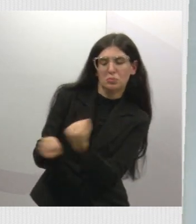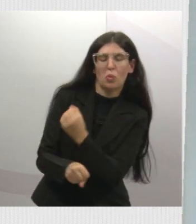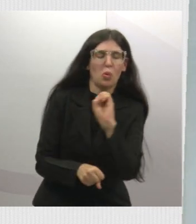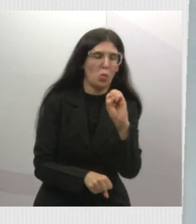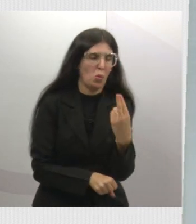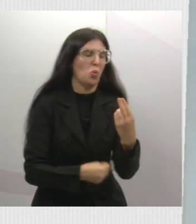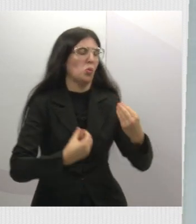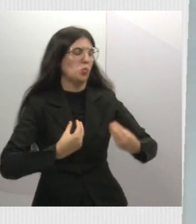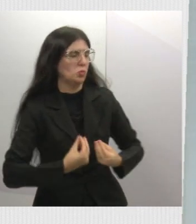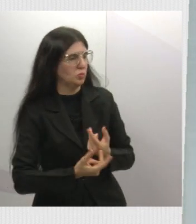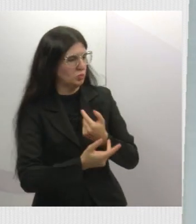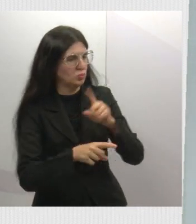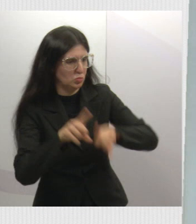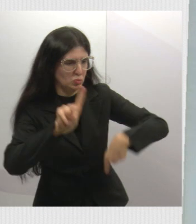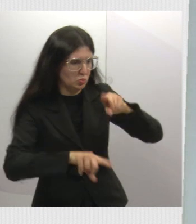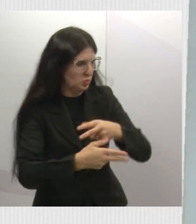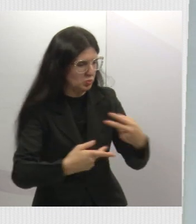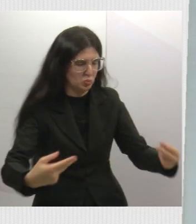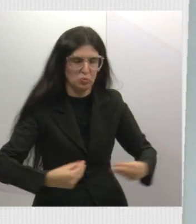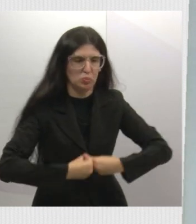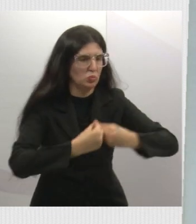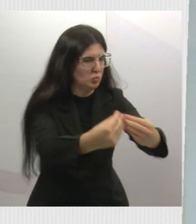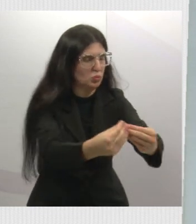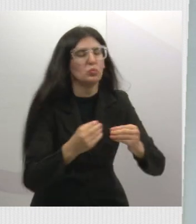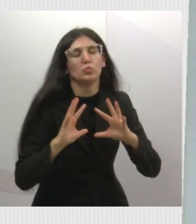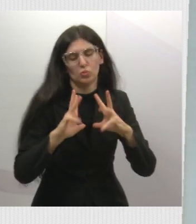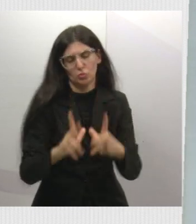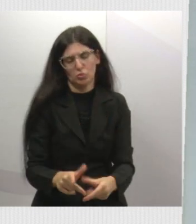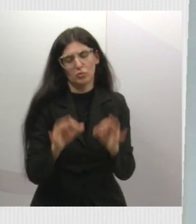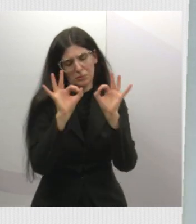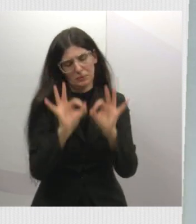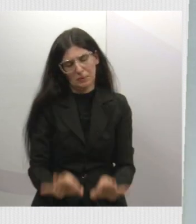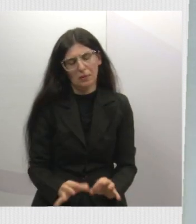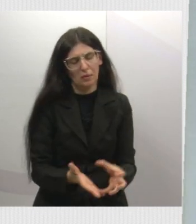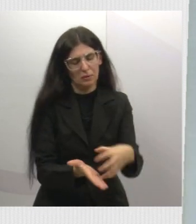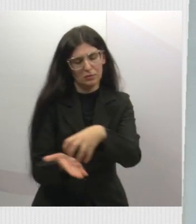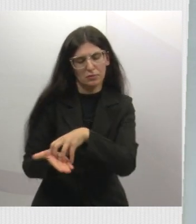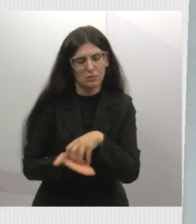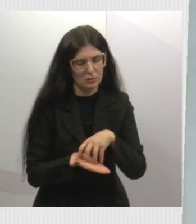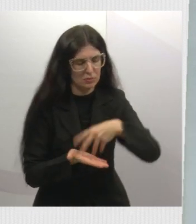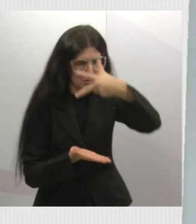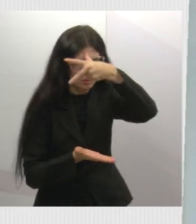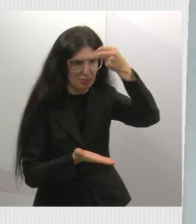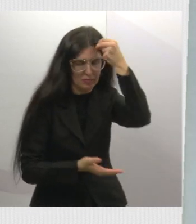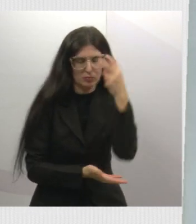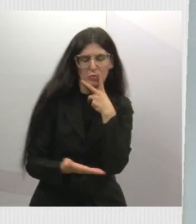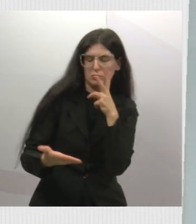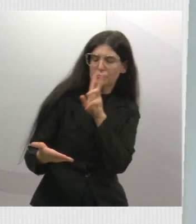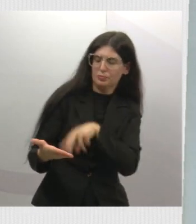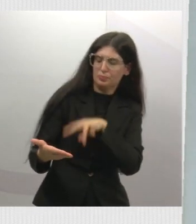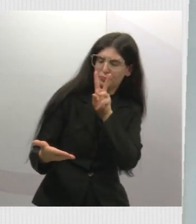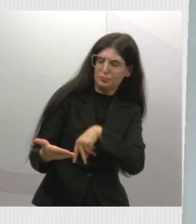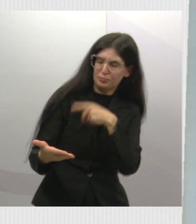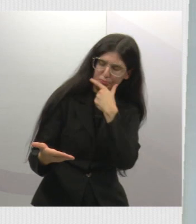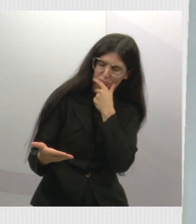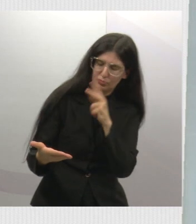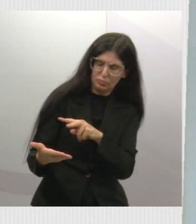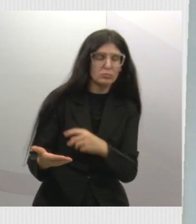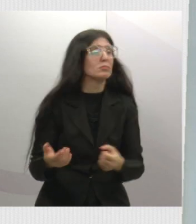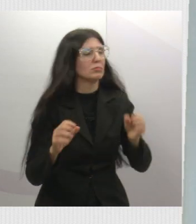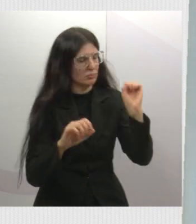entregue corretamente e auferido pela Secretaria Gestora, e conferido e feito o